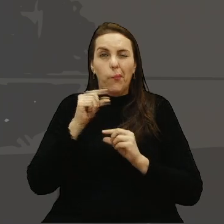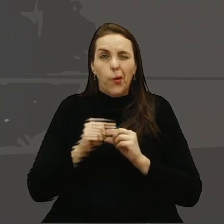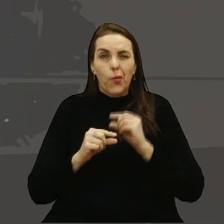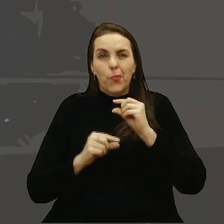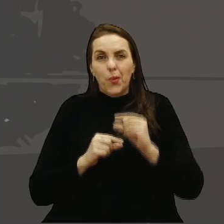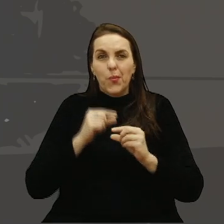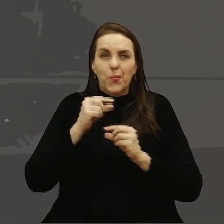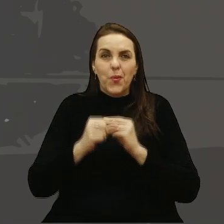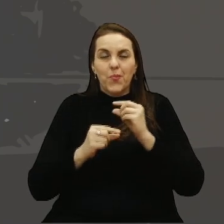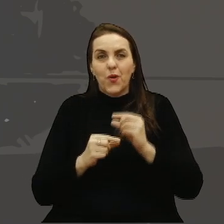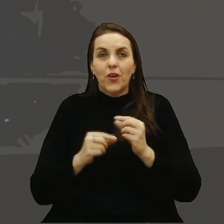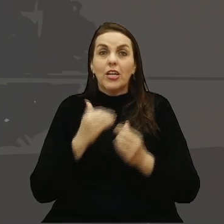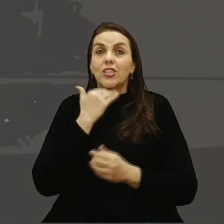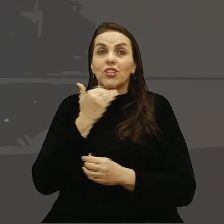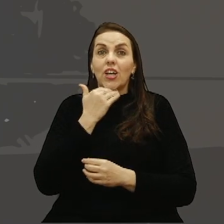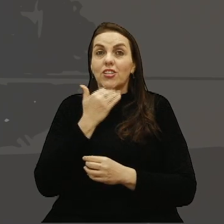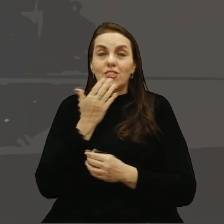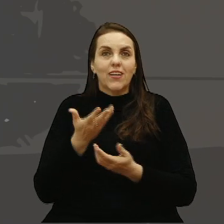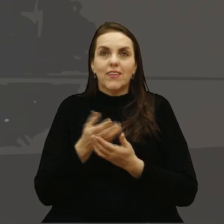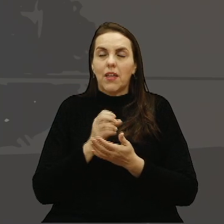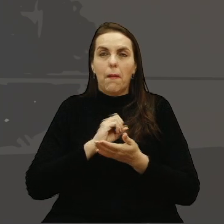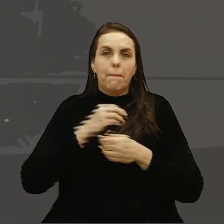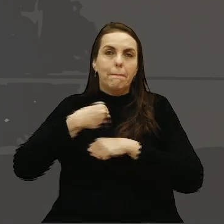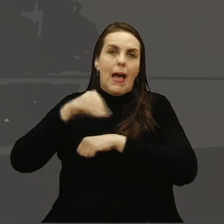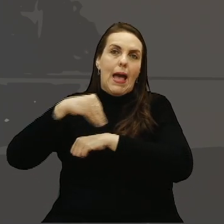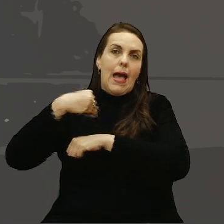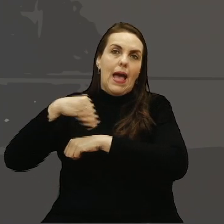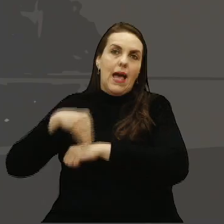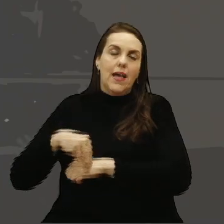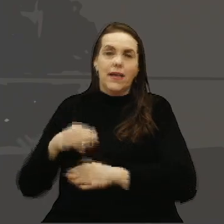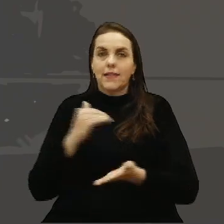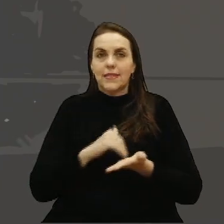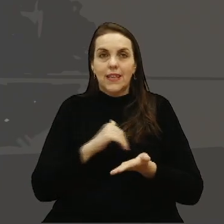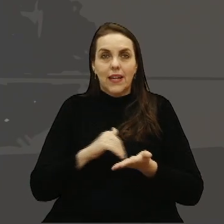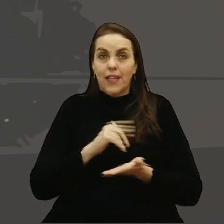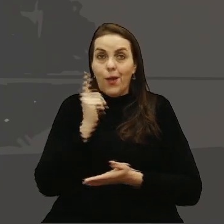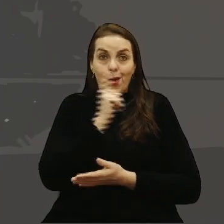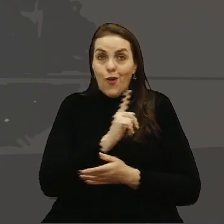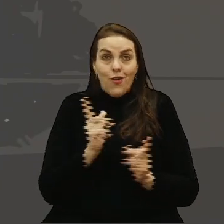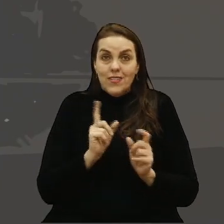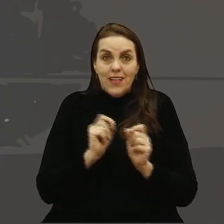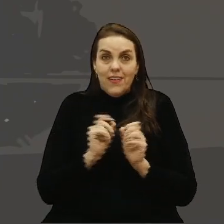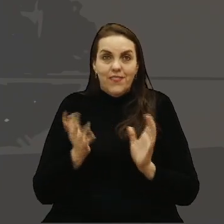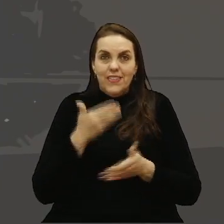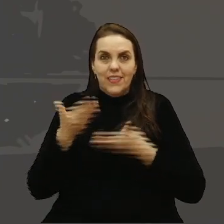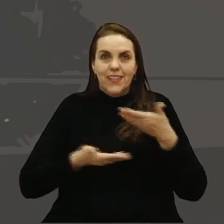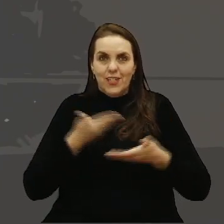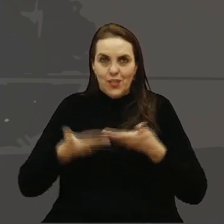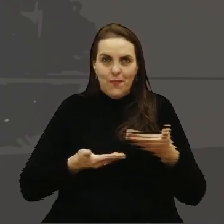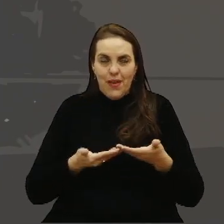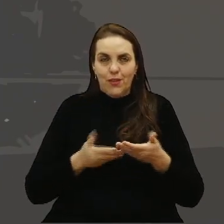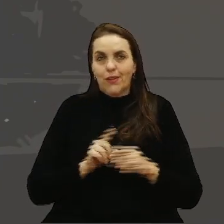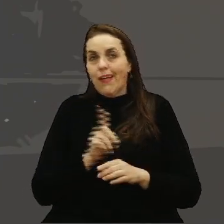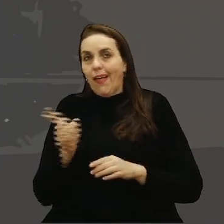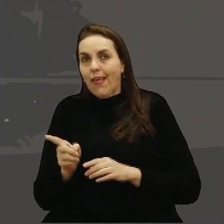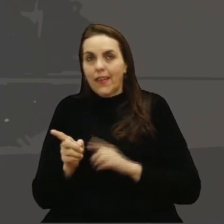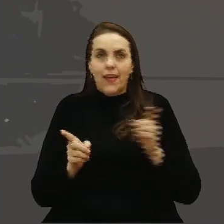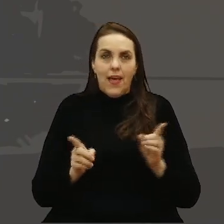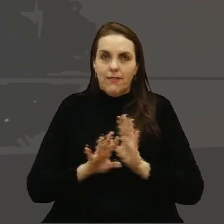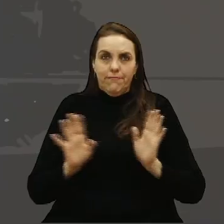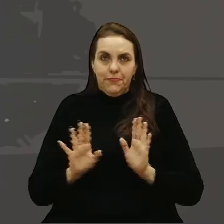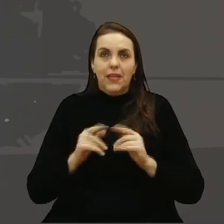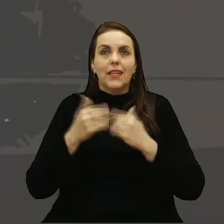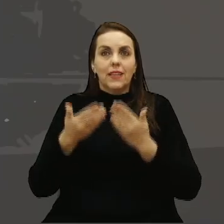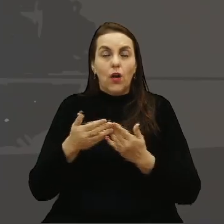vai sendo resolvido. Não adianta lotar de indicações lá e o secretário, às vezes, acaba não atendendo nenhuma e nem outra, né? Então,